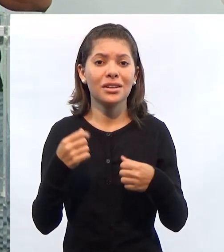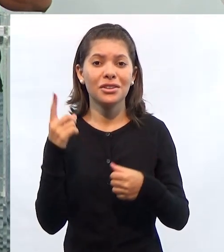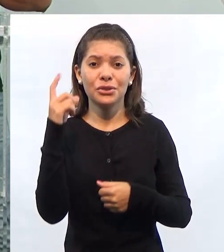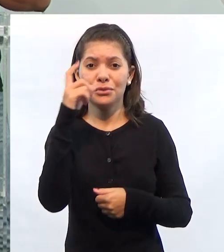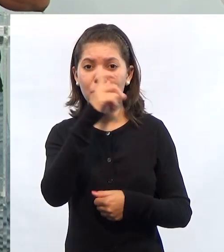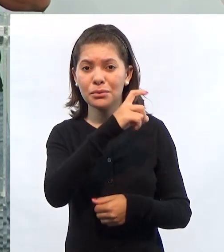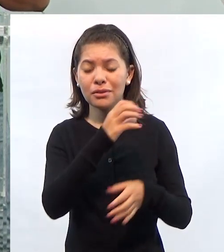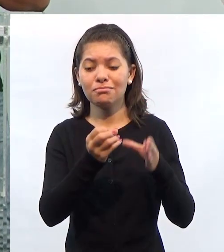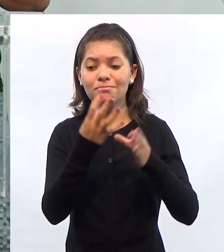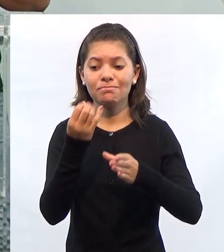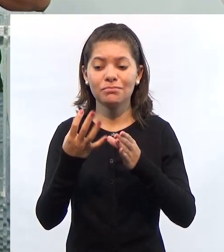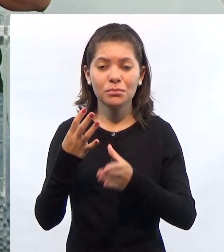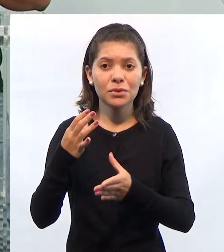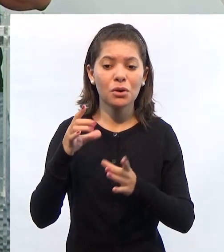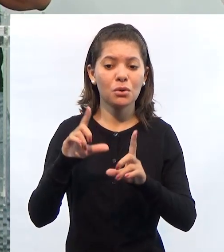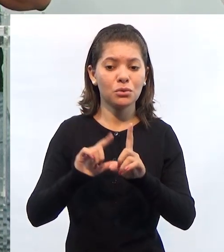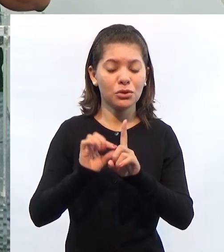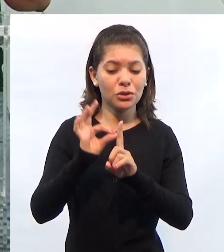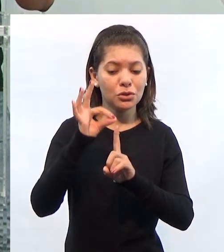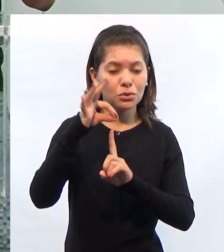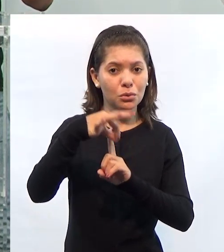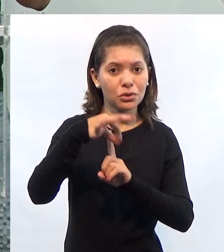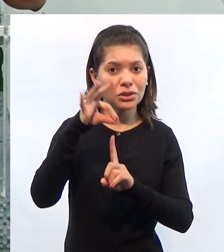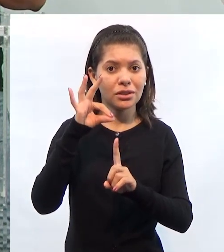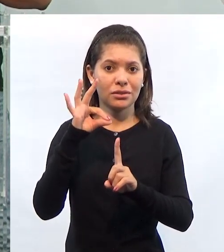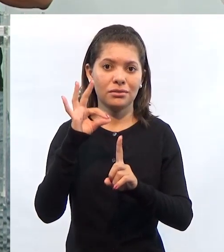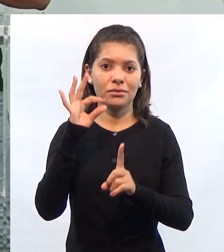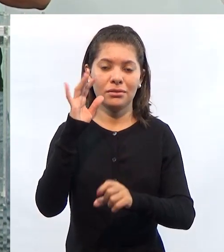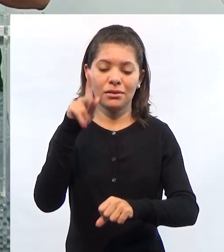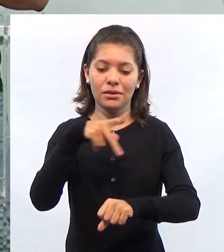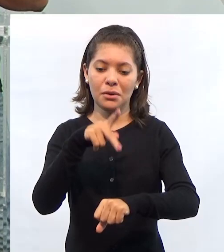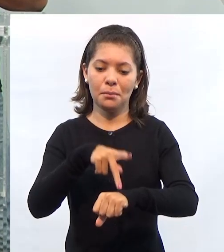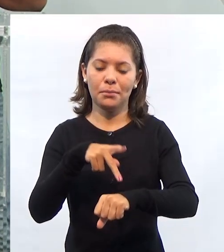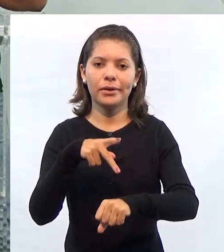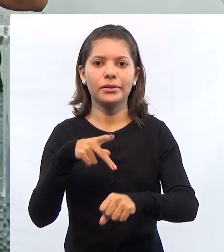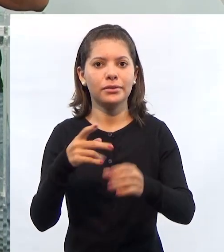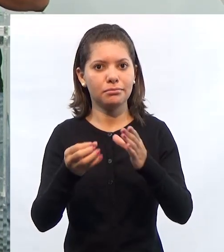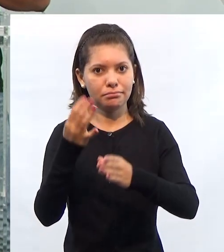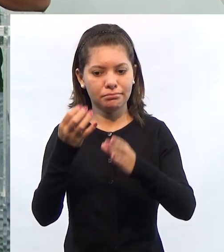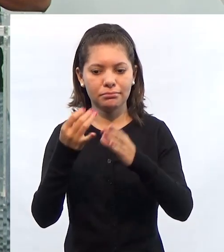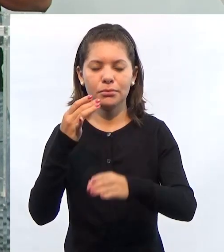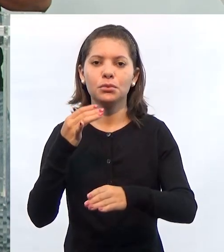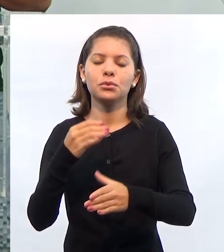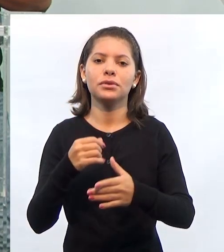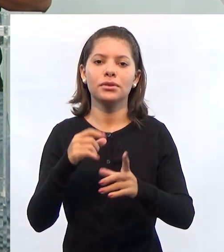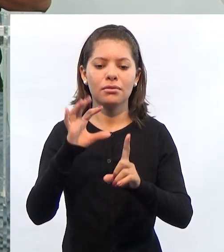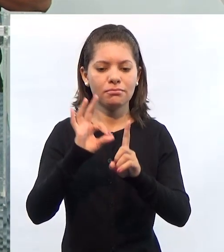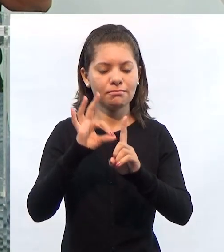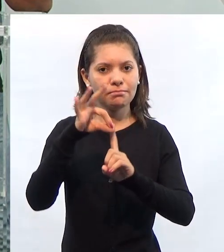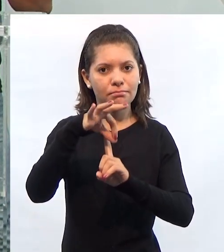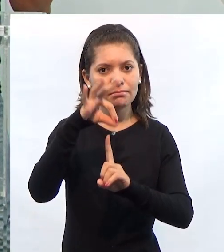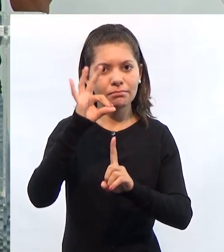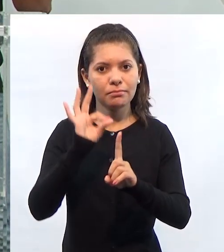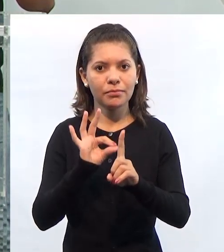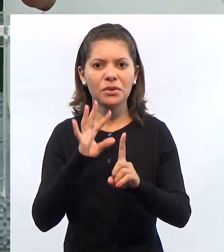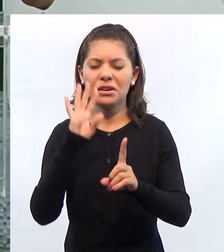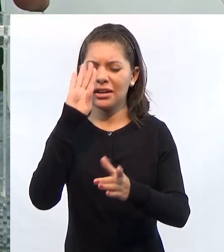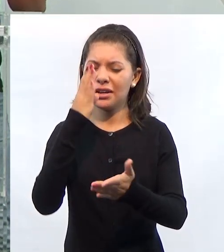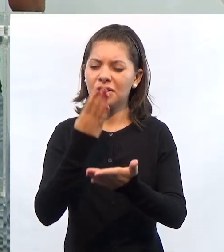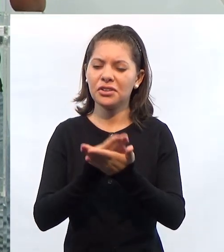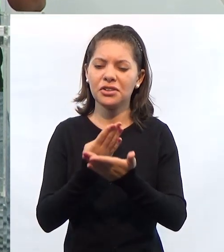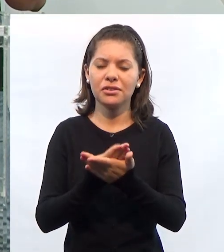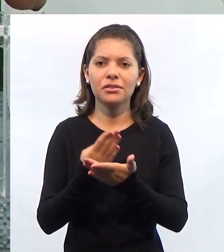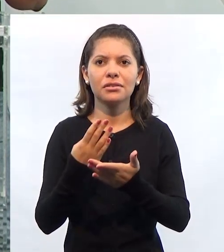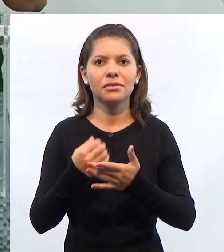alguma dificuldade de produção de soja nos Estados Unidos, que é um outro país também grande produtor de soja. Eu acredito, o clima